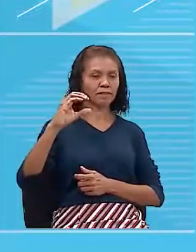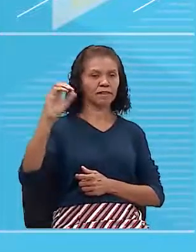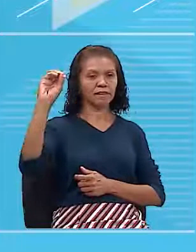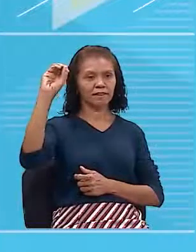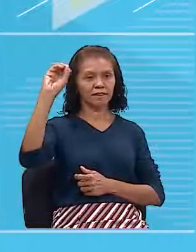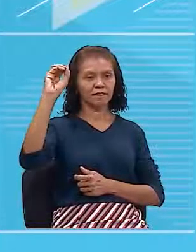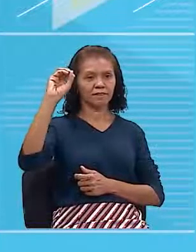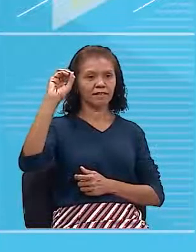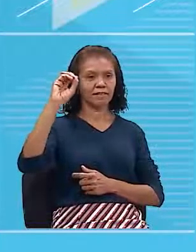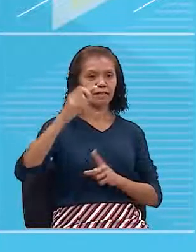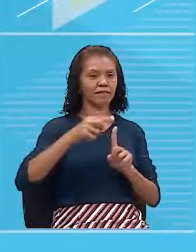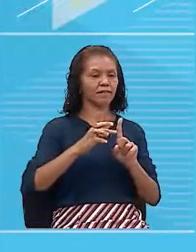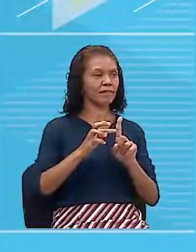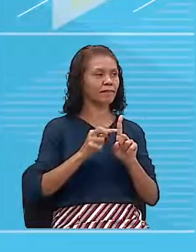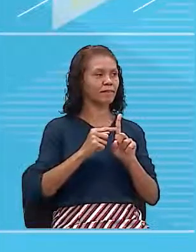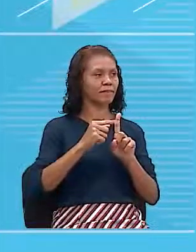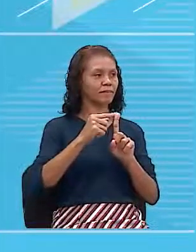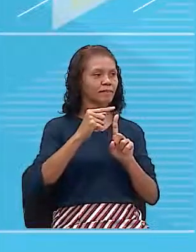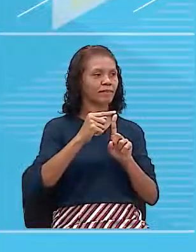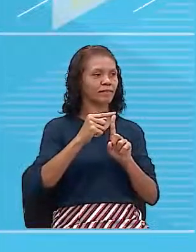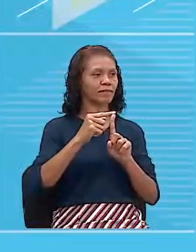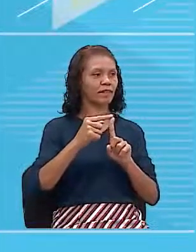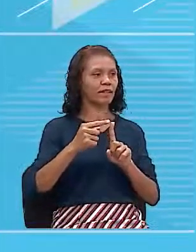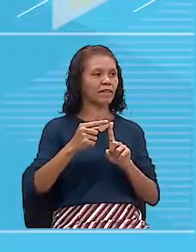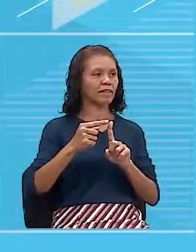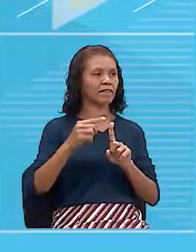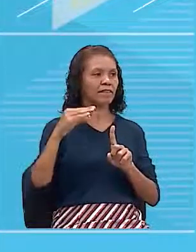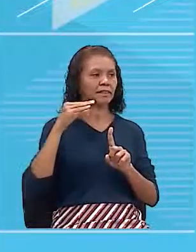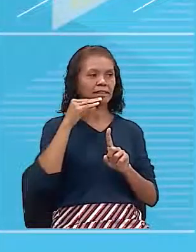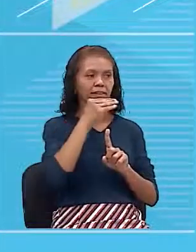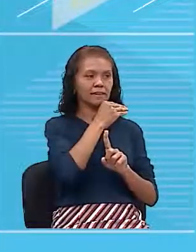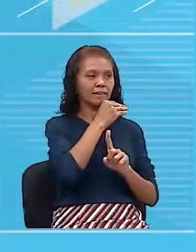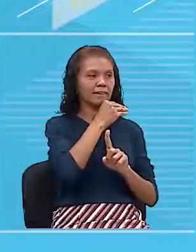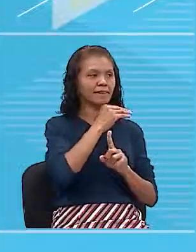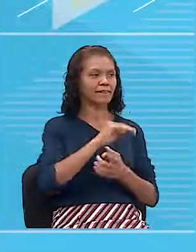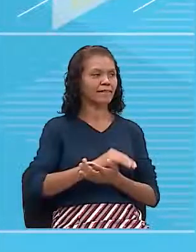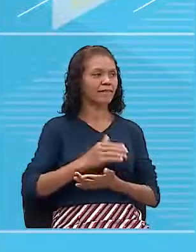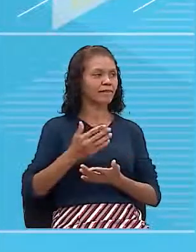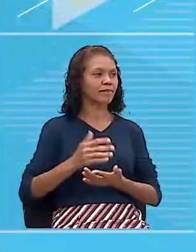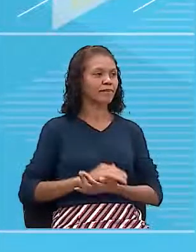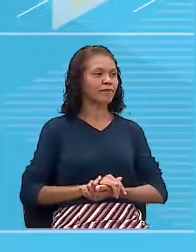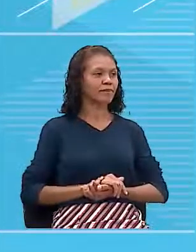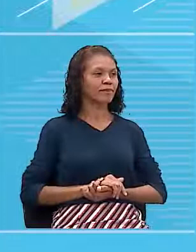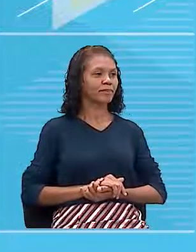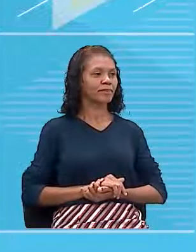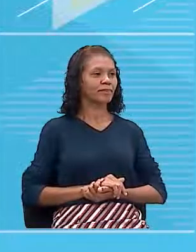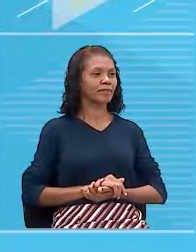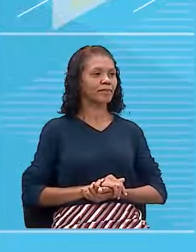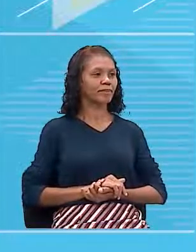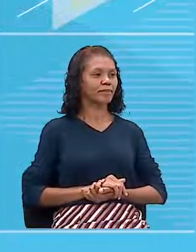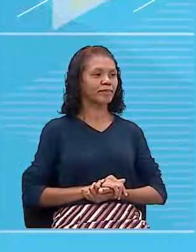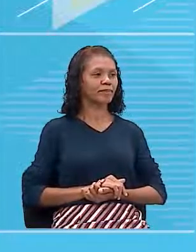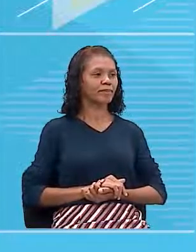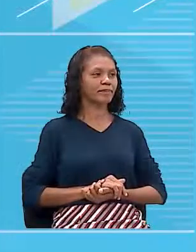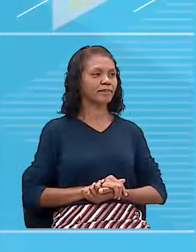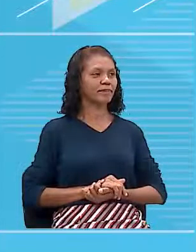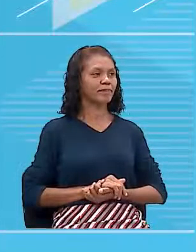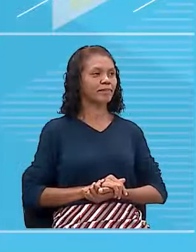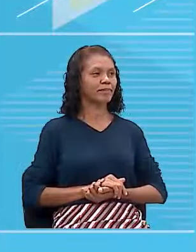você vai crescer você vai conseguir aquecer tá esquentar um pouquinho beleza